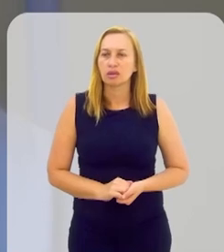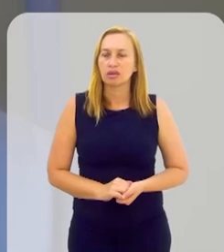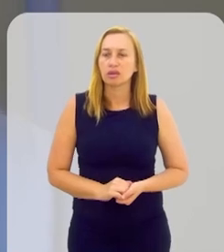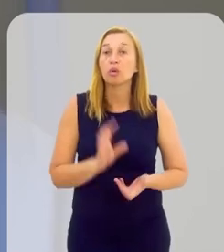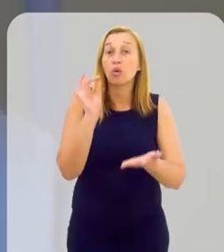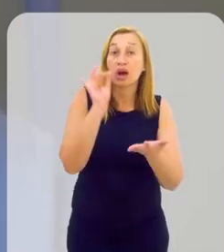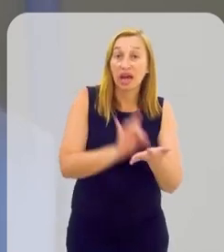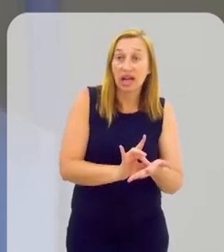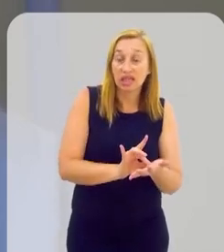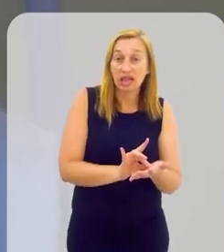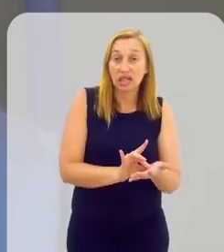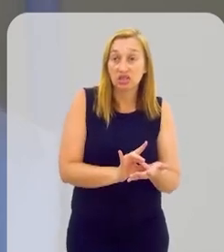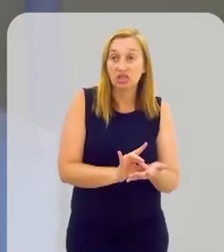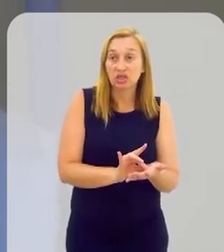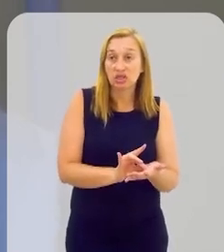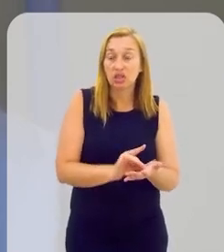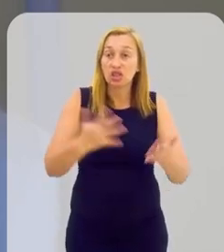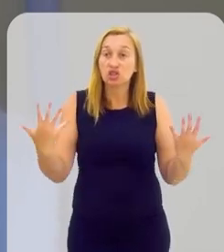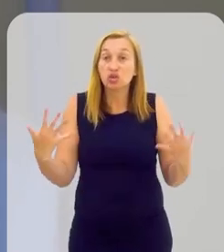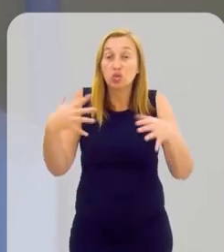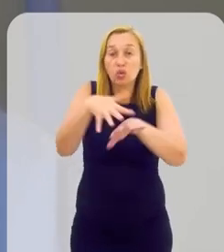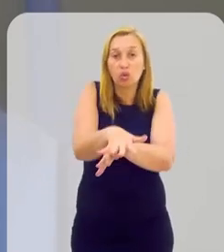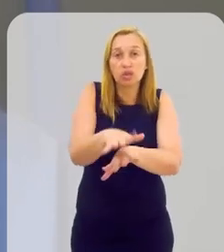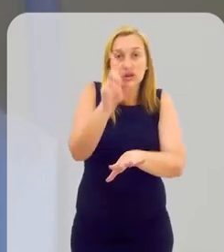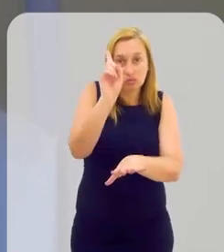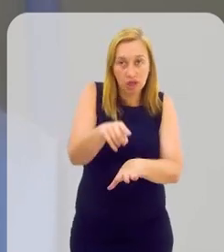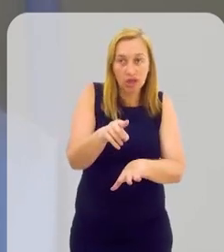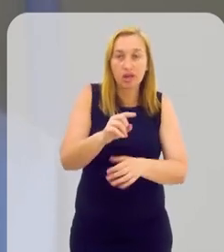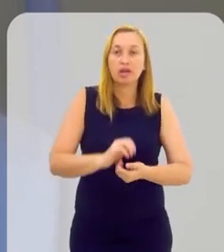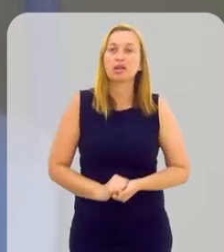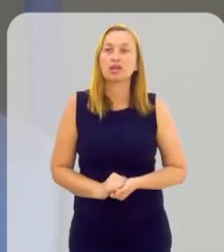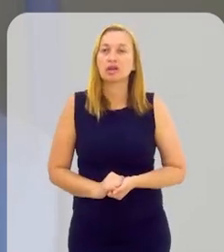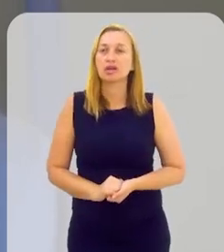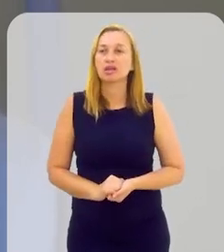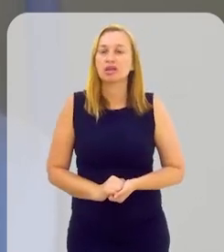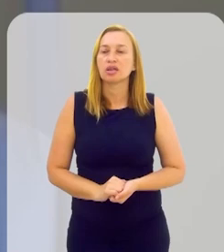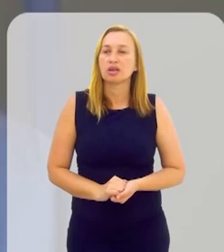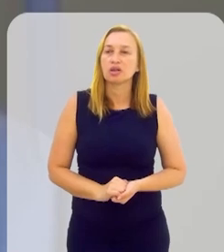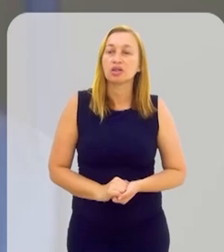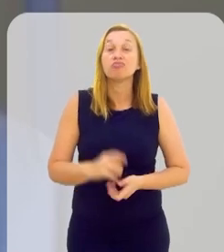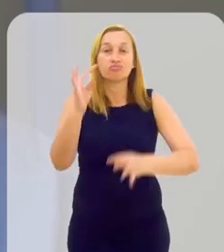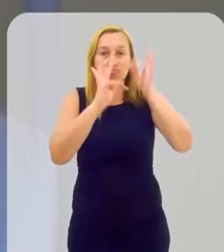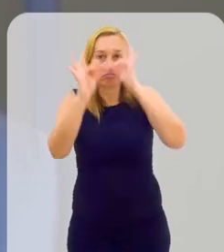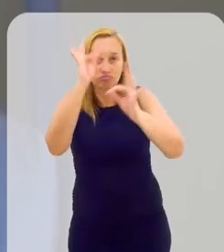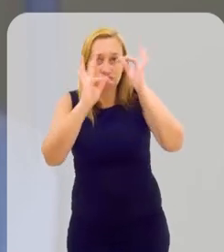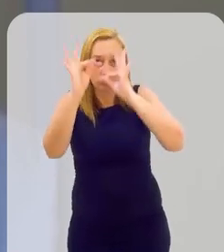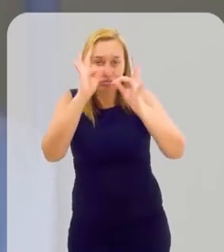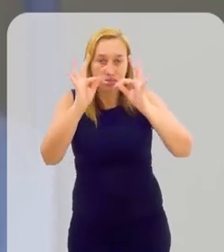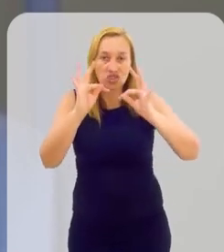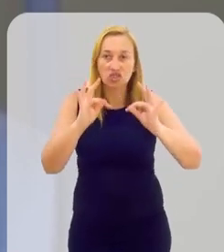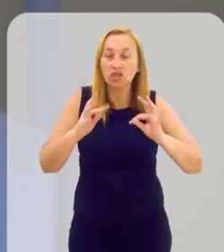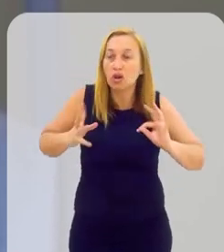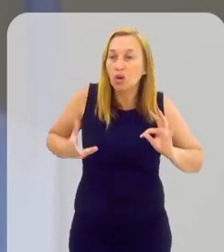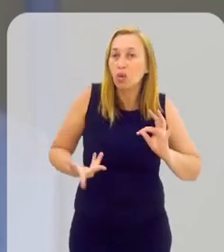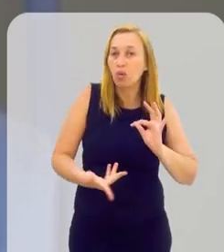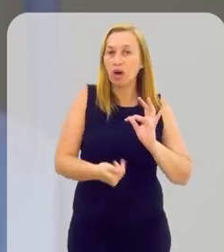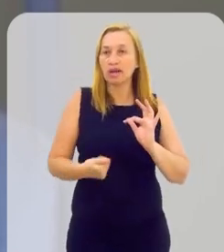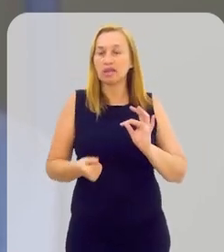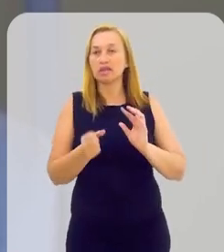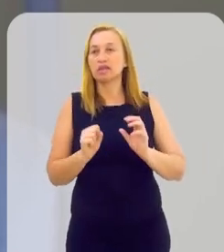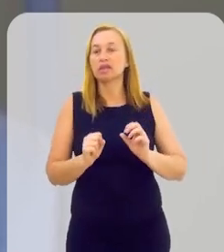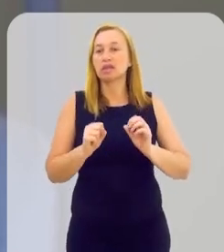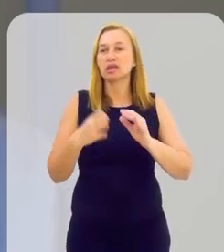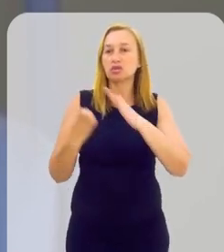uma realidade de inclusão, né, principalmente de TI, de tecnologias de ponta, para que